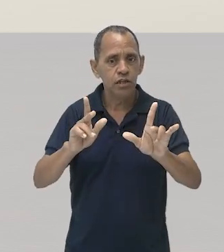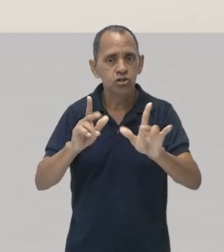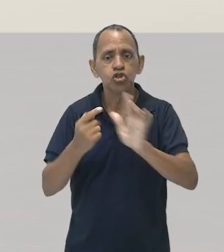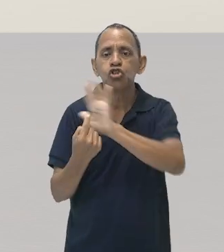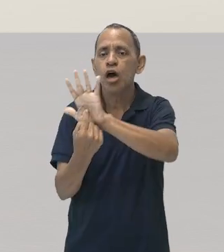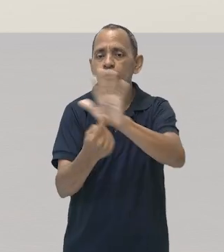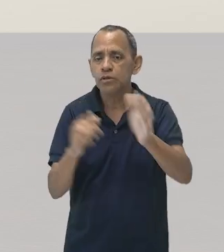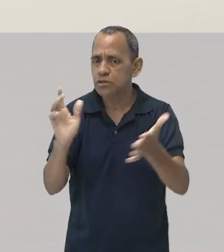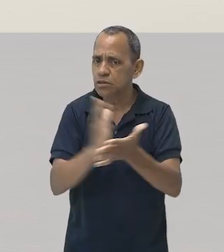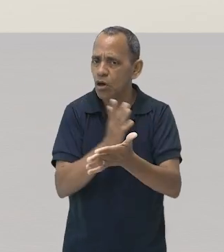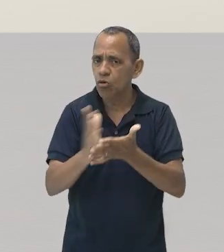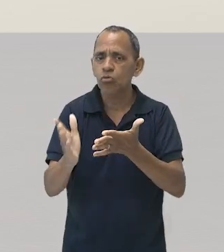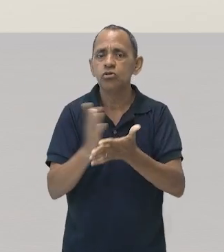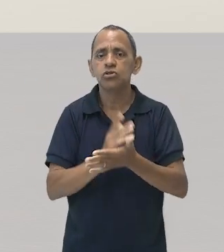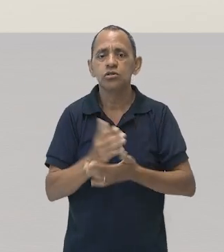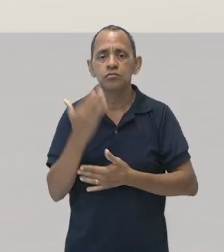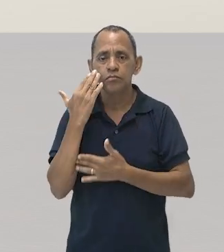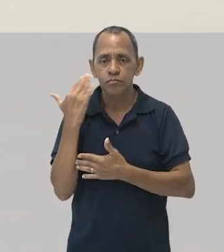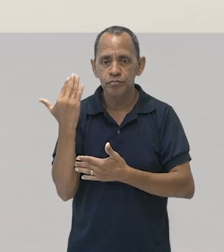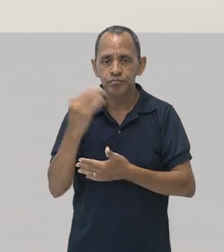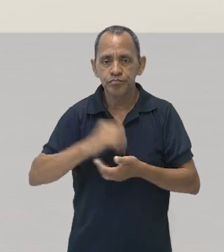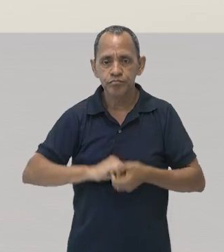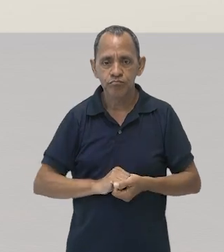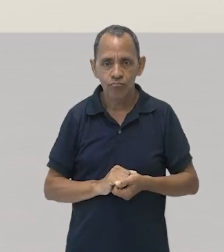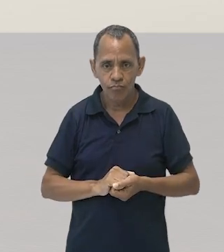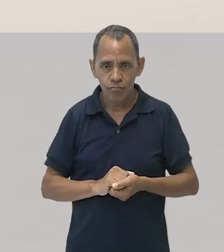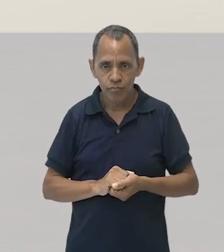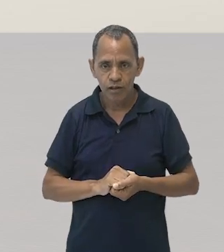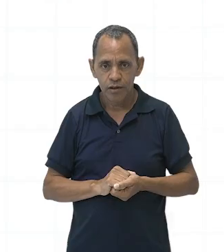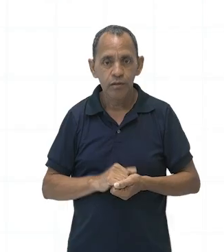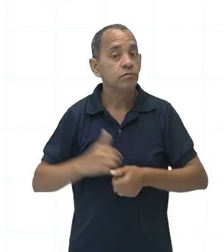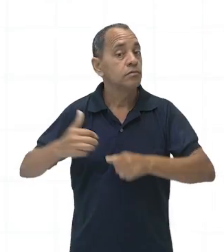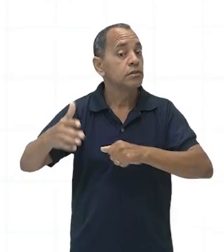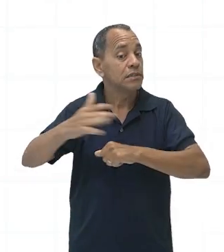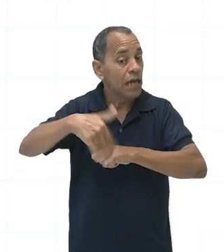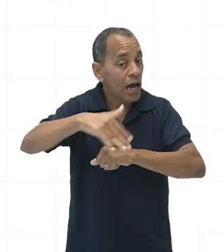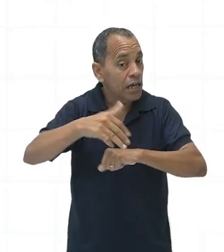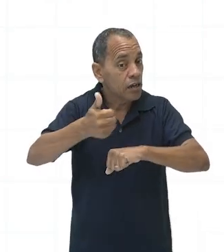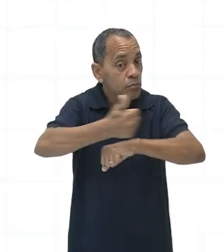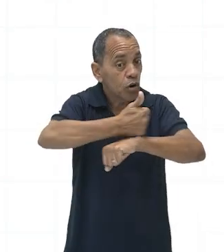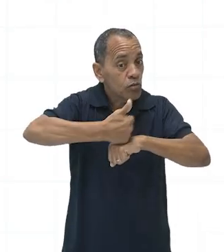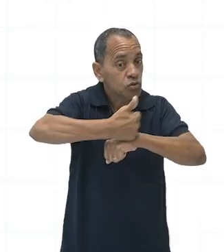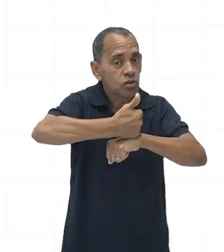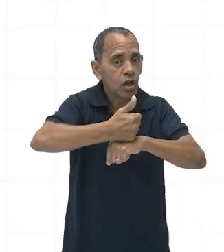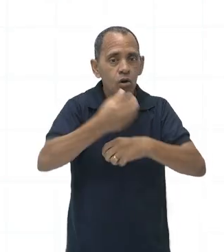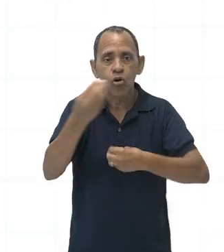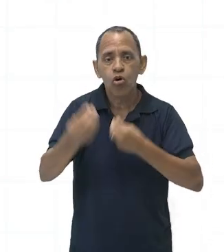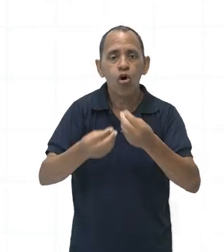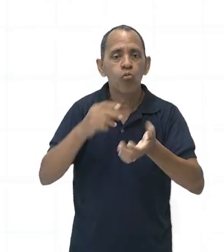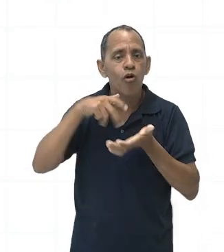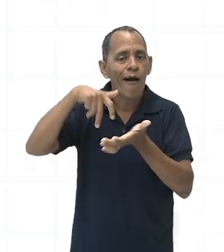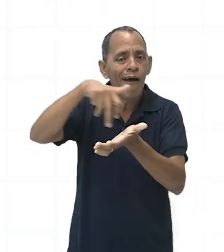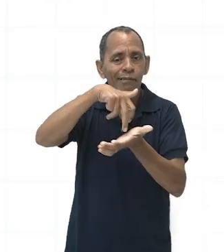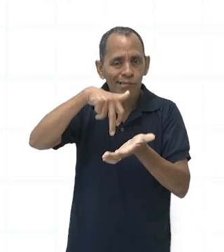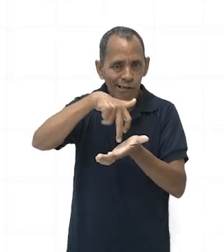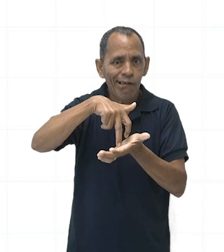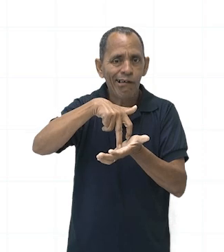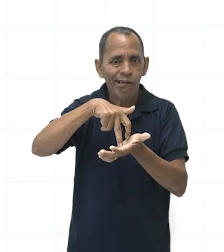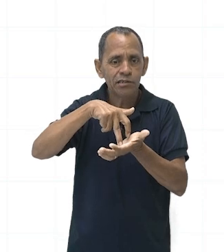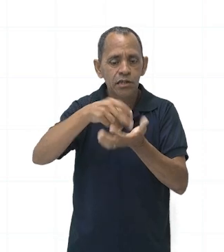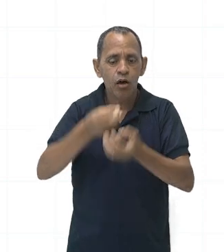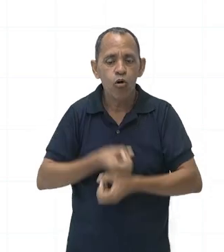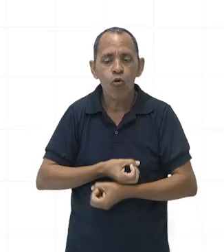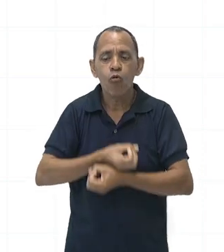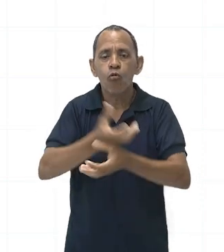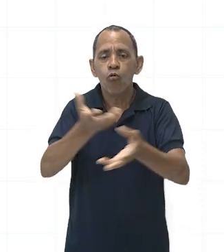alguns desses contextos. Começando ali pelo contexto profissional. A dança, ela é